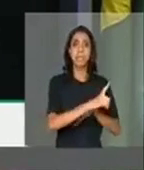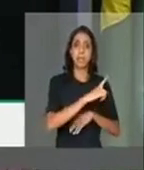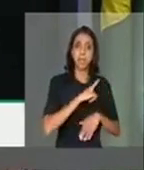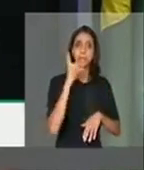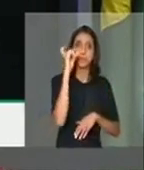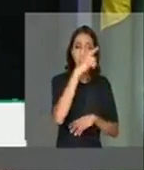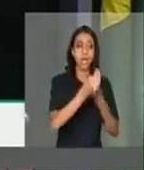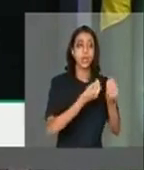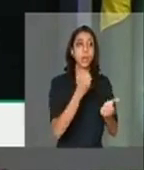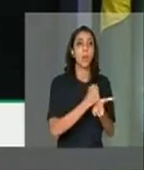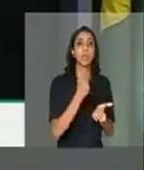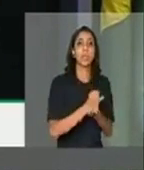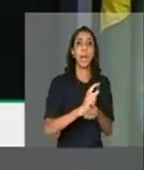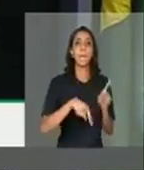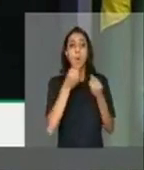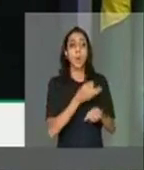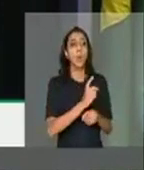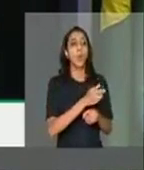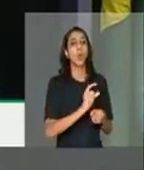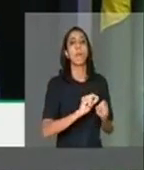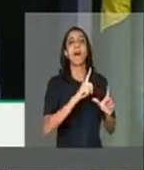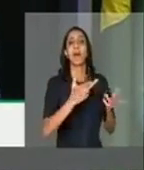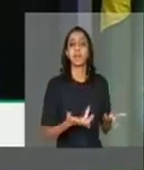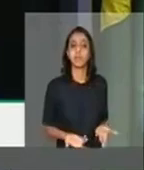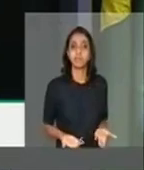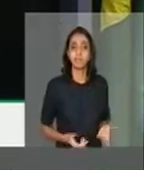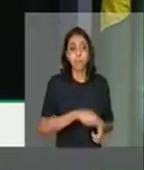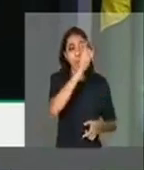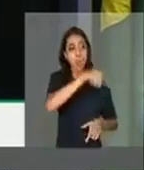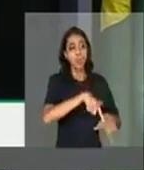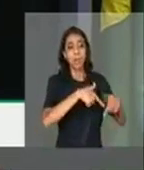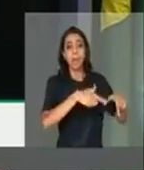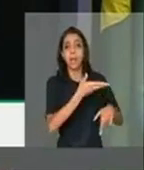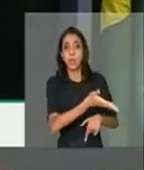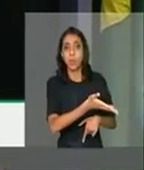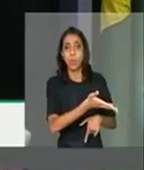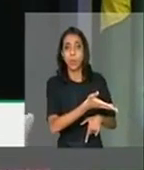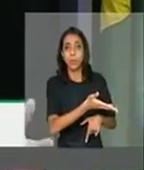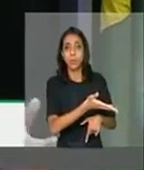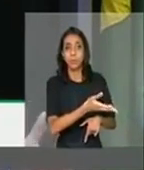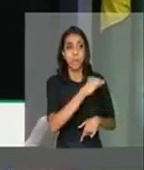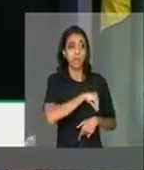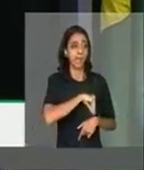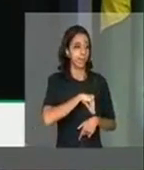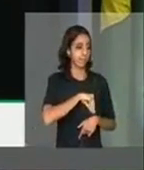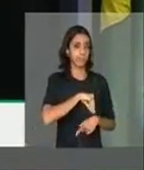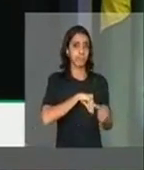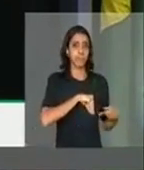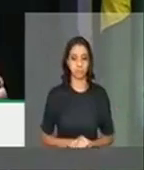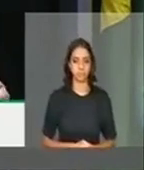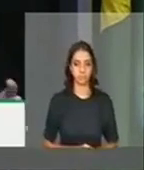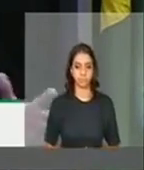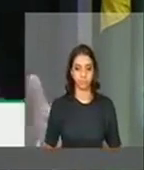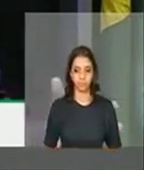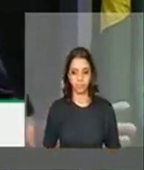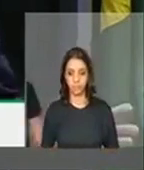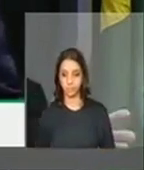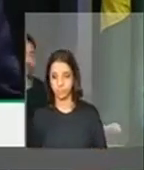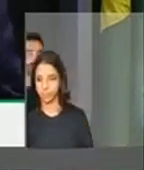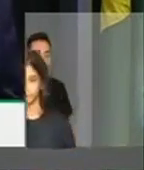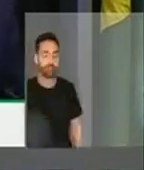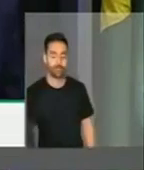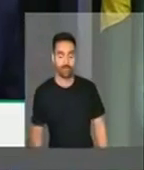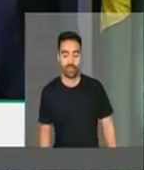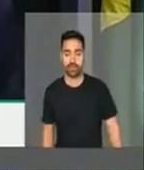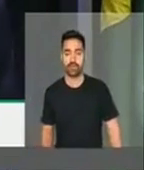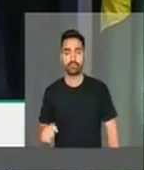em empregar e aumentar seu faturamento. Do trabalhador, que o que ganha não consegue pagar mais as suas despesas. Universidades